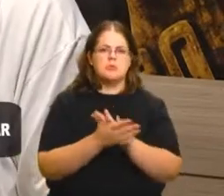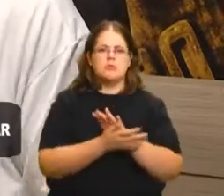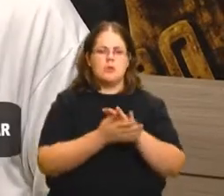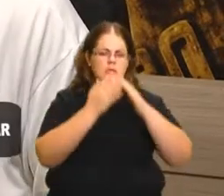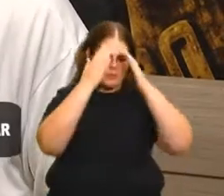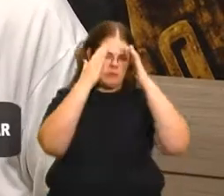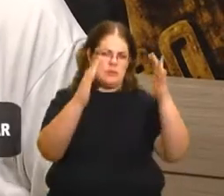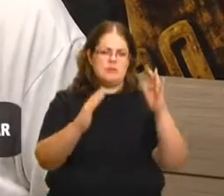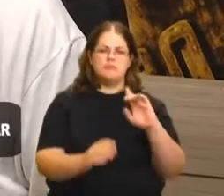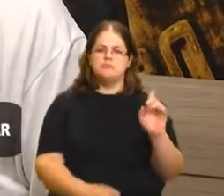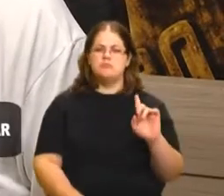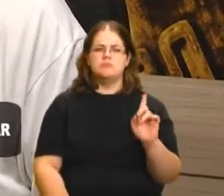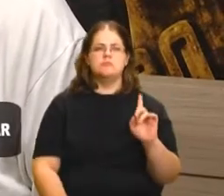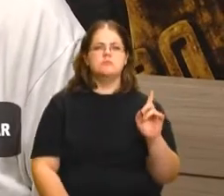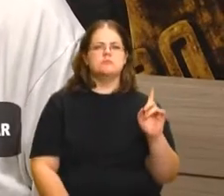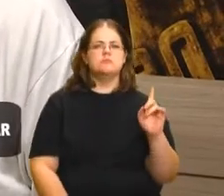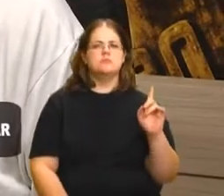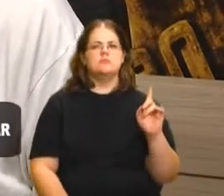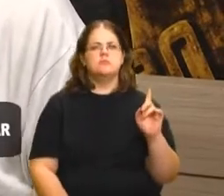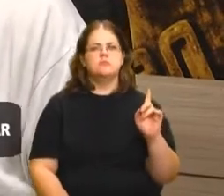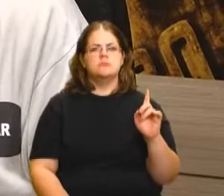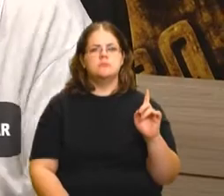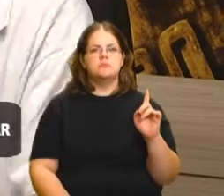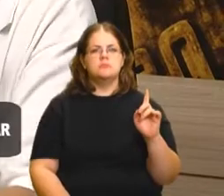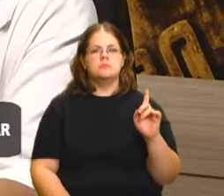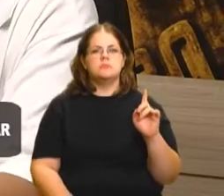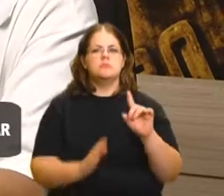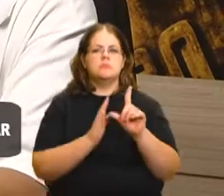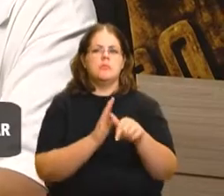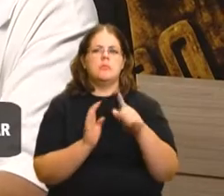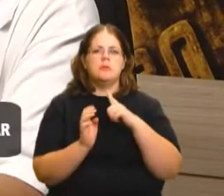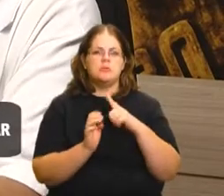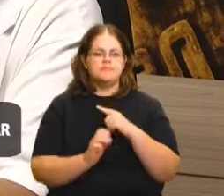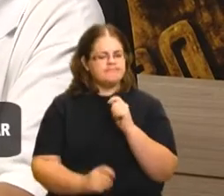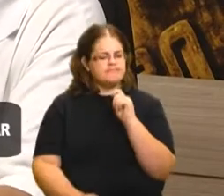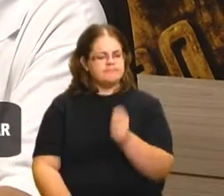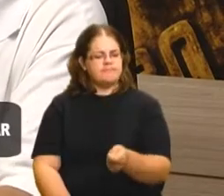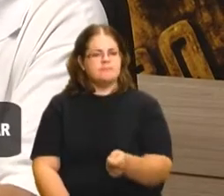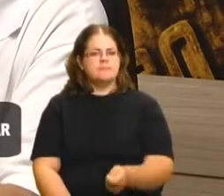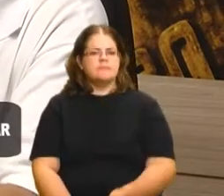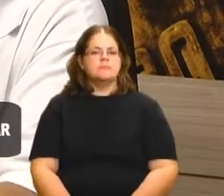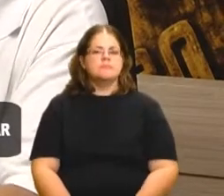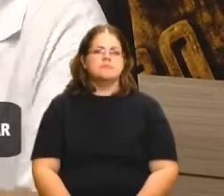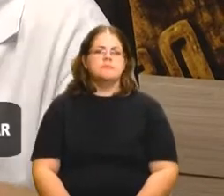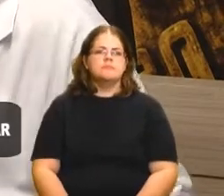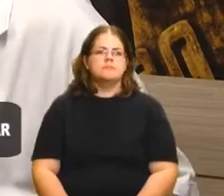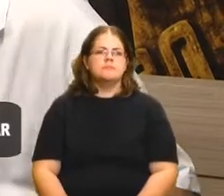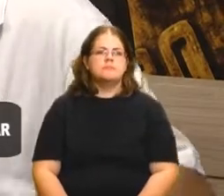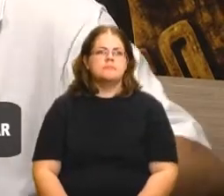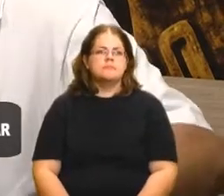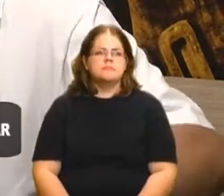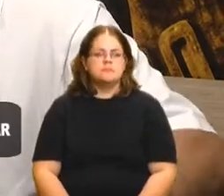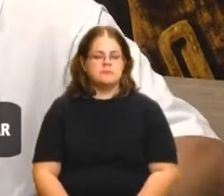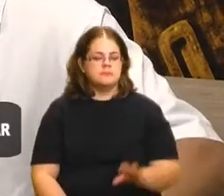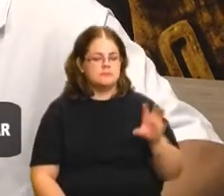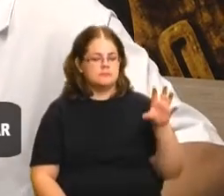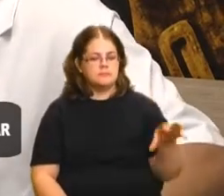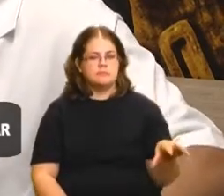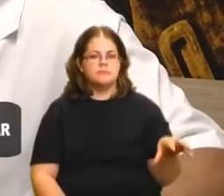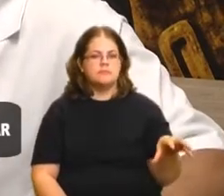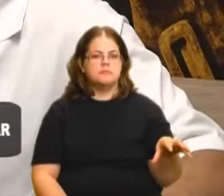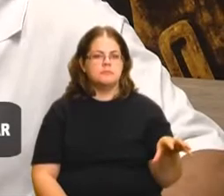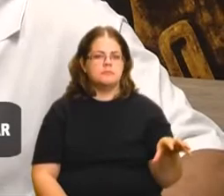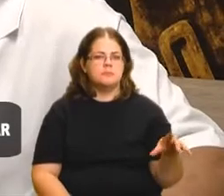que havia antes, que depois vem a constituir a chamada linha dura. Isso. Bom, o primeiro